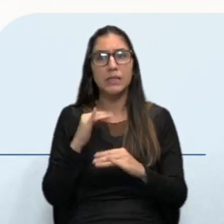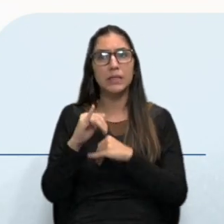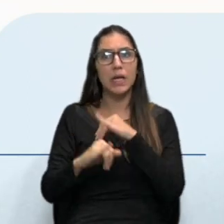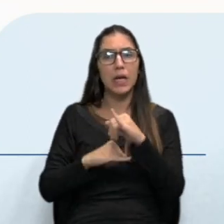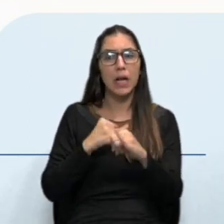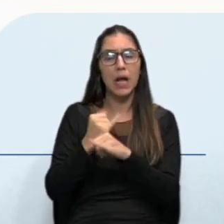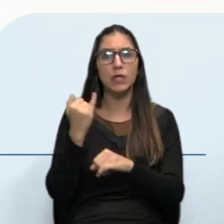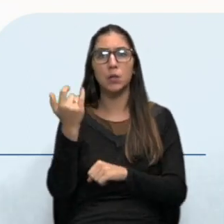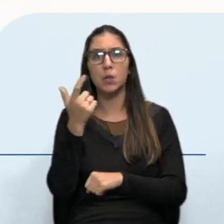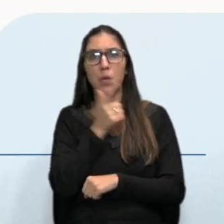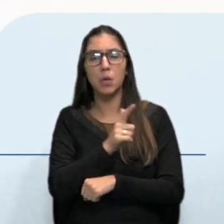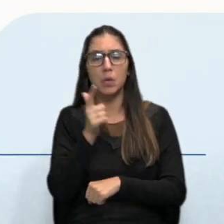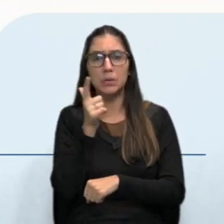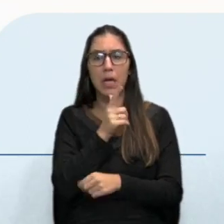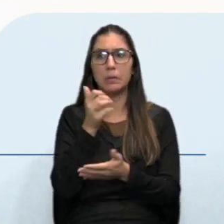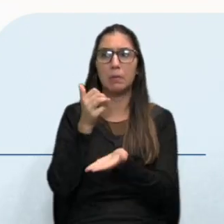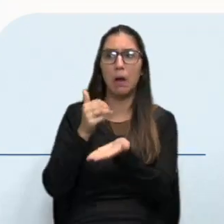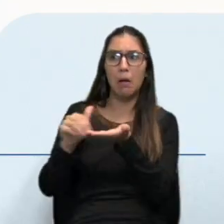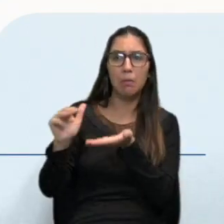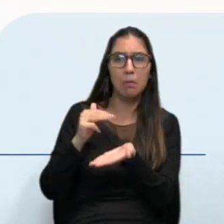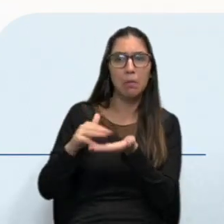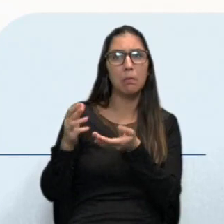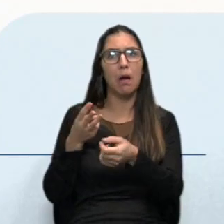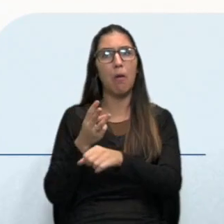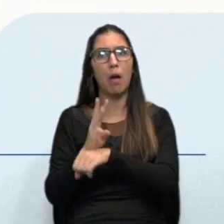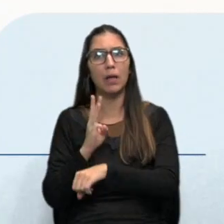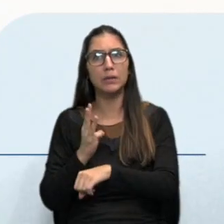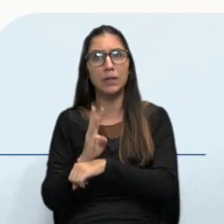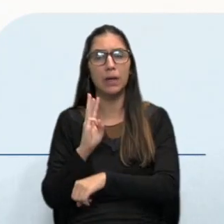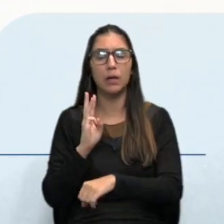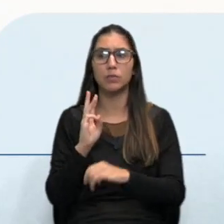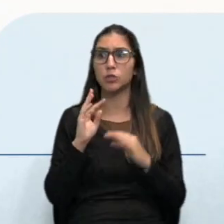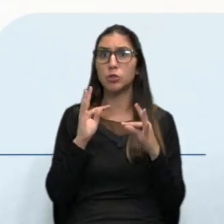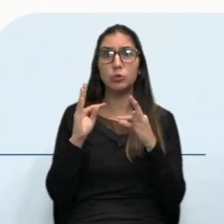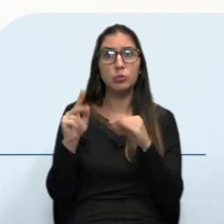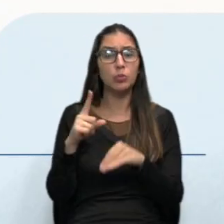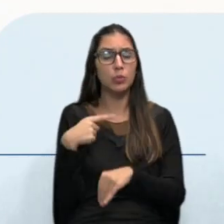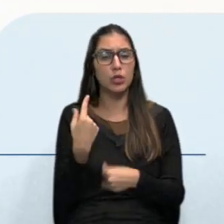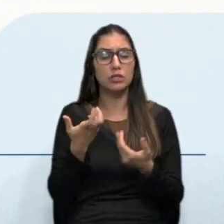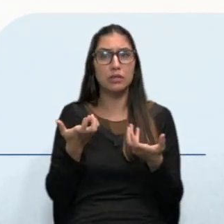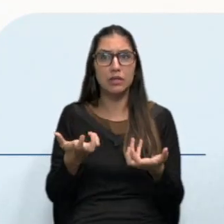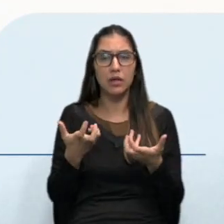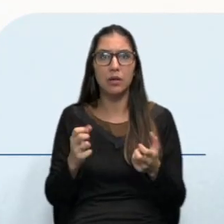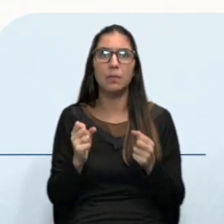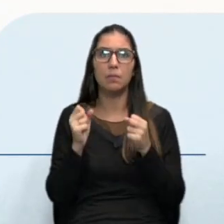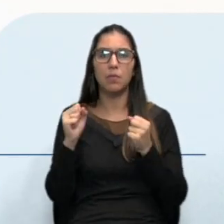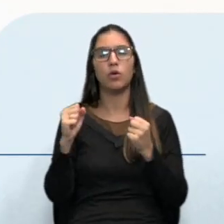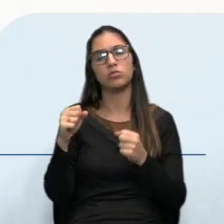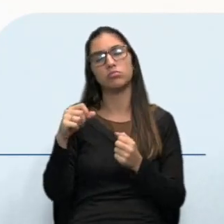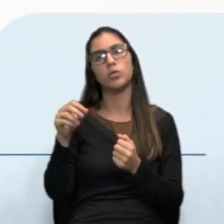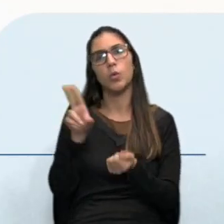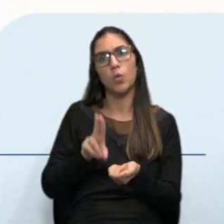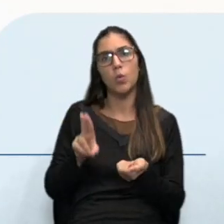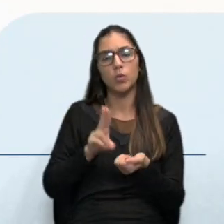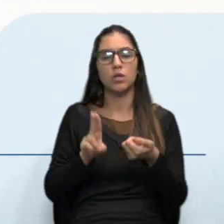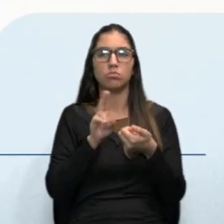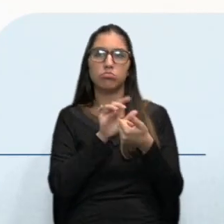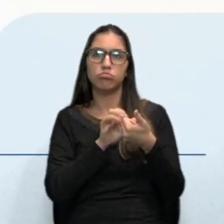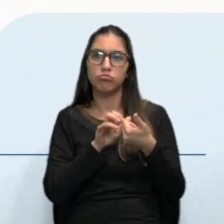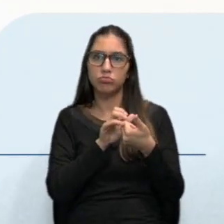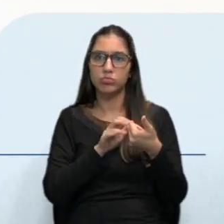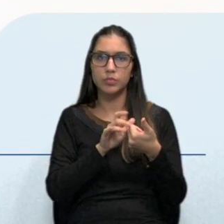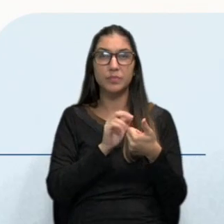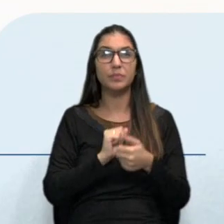consegue acessar, mandar mensagem, mandar WhatsApp, mandar o que a gente quiser pelo nosso celular.